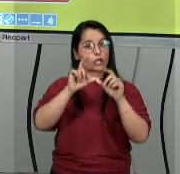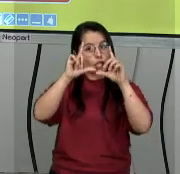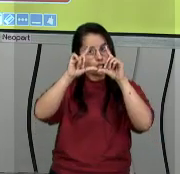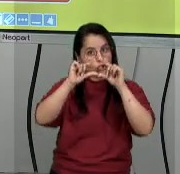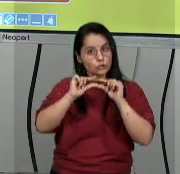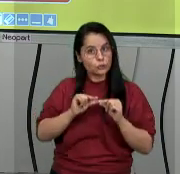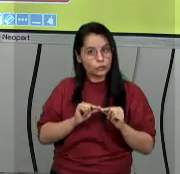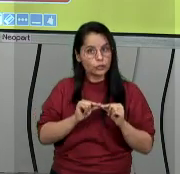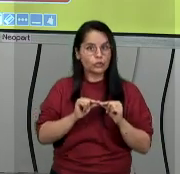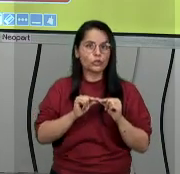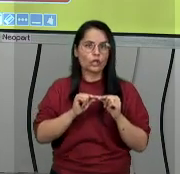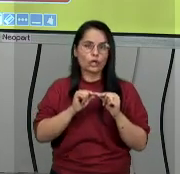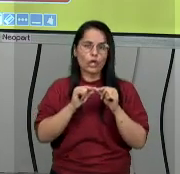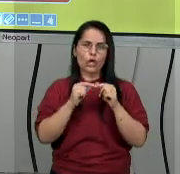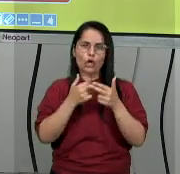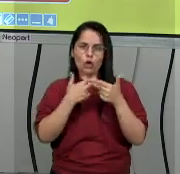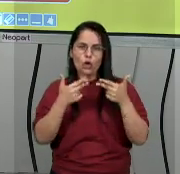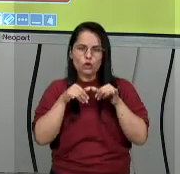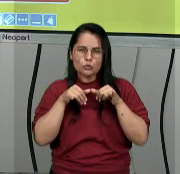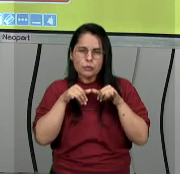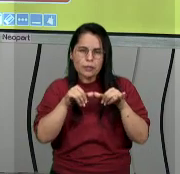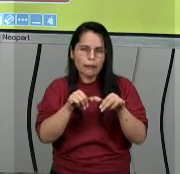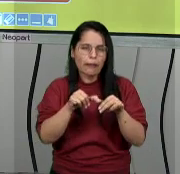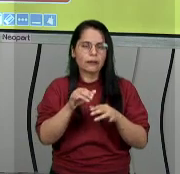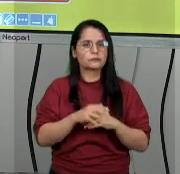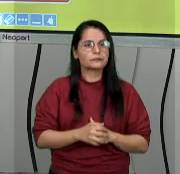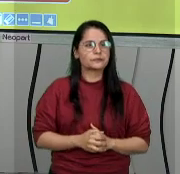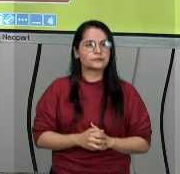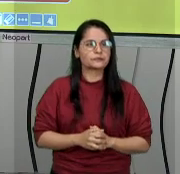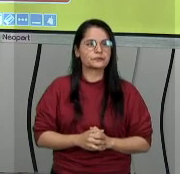menos alimentos industrializados.